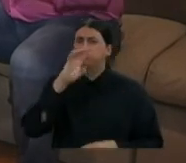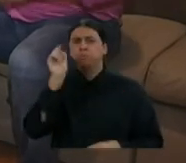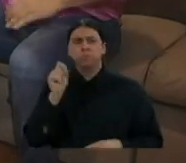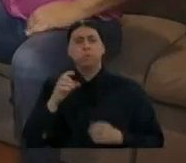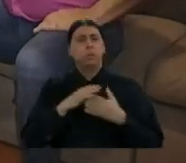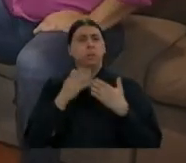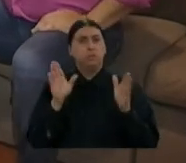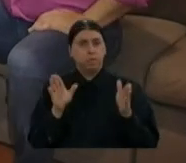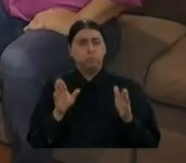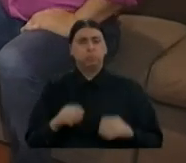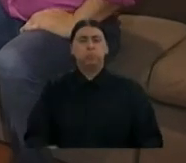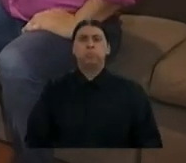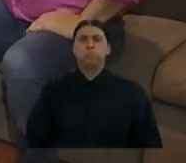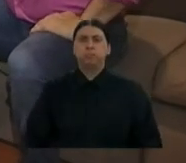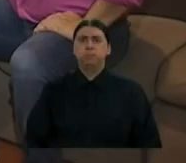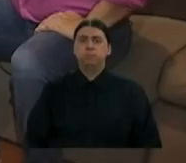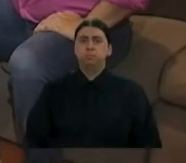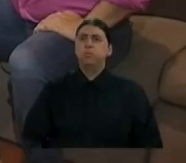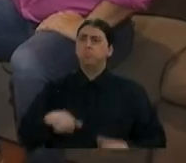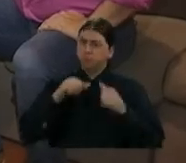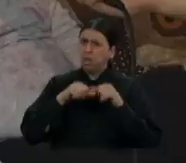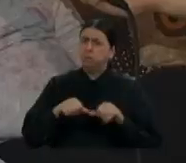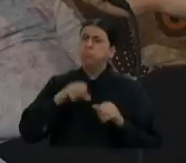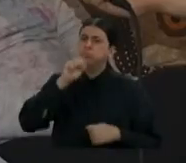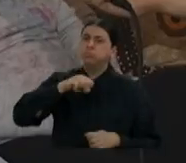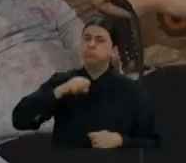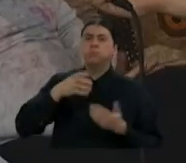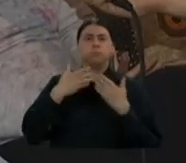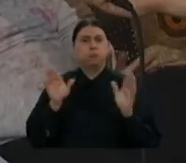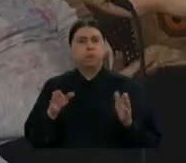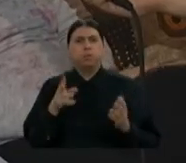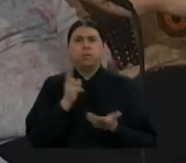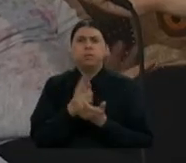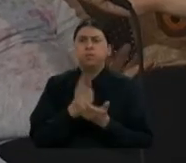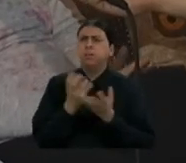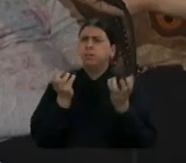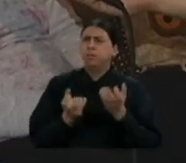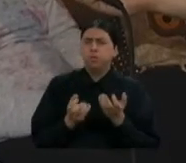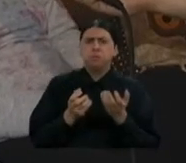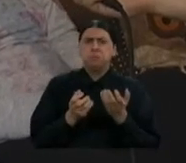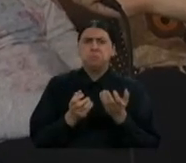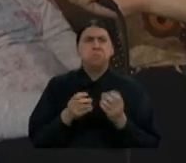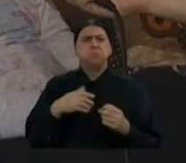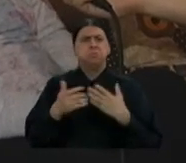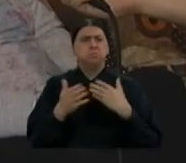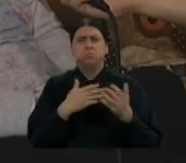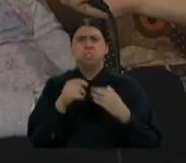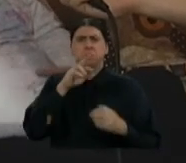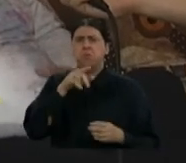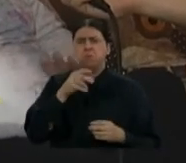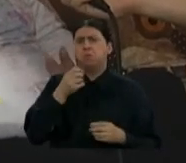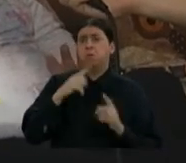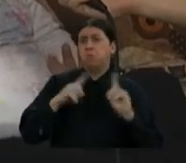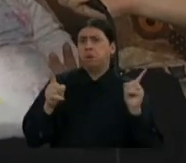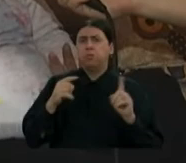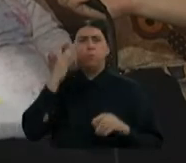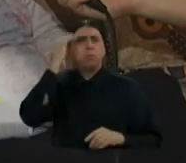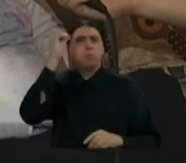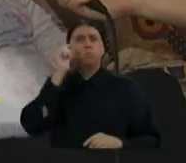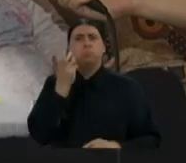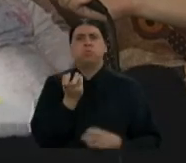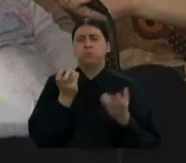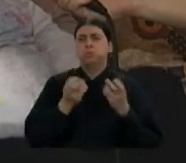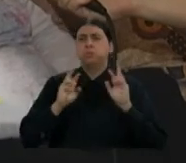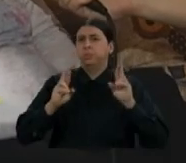doação múltipla estamos abertos não dissemos que iríamos irmãos que se fosse e no fundo eu pelo menos está